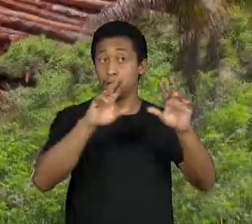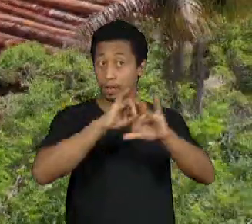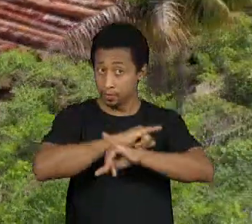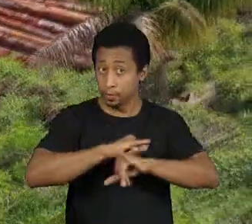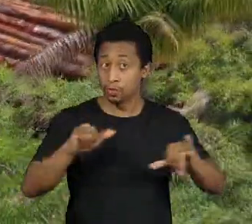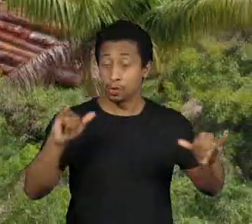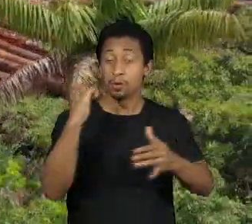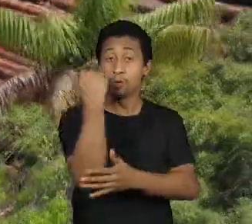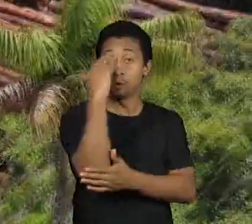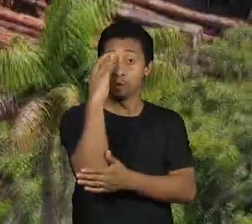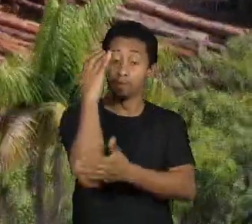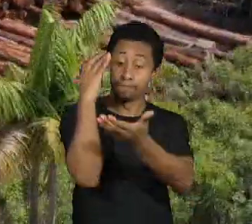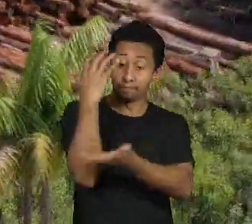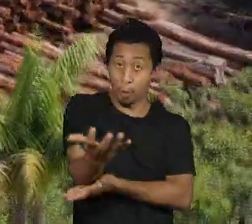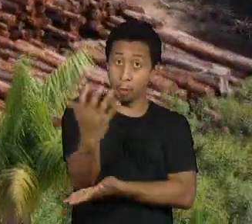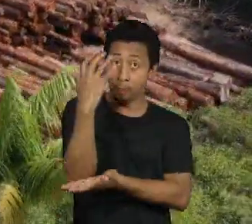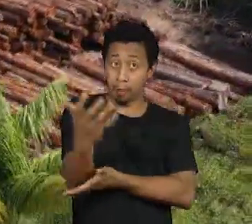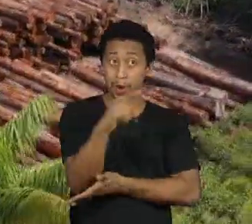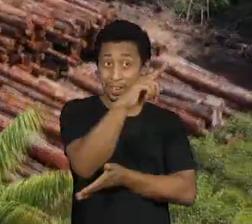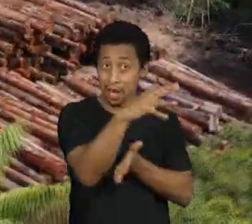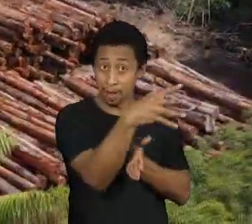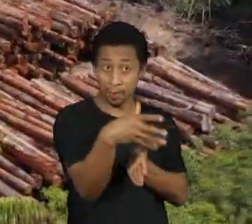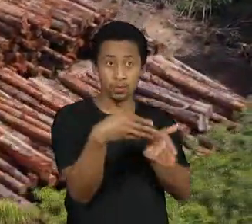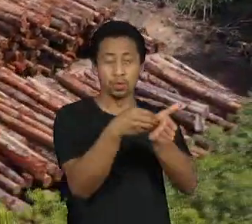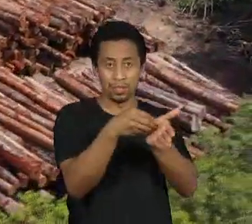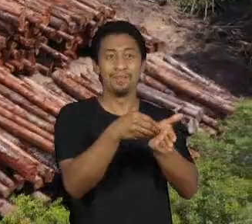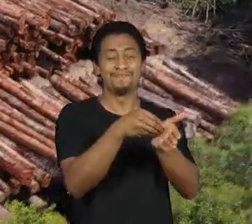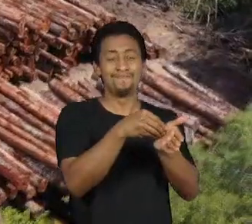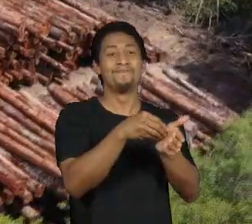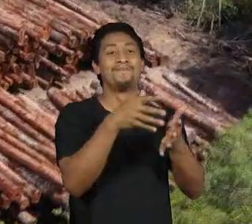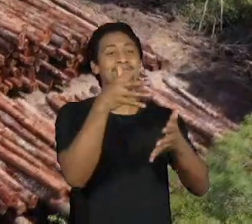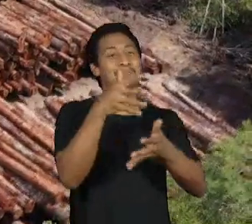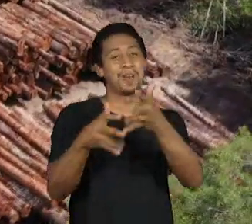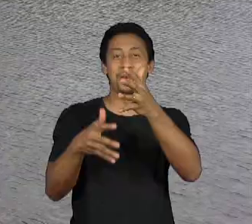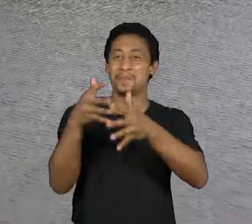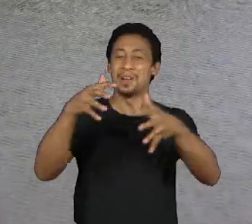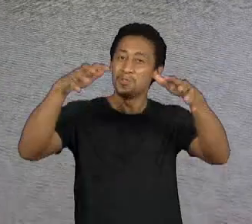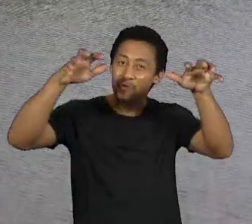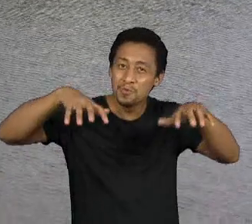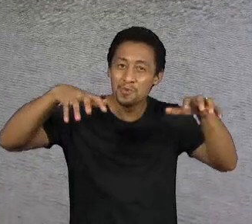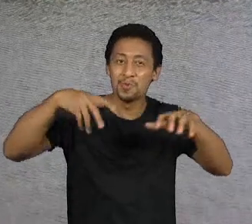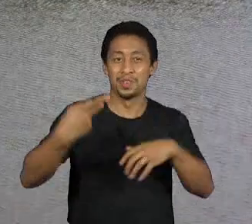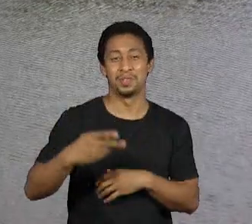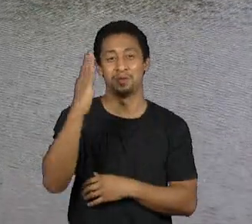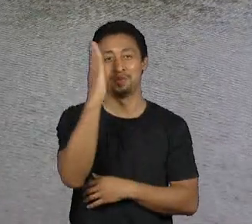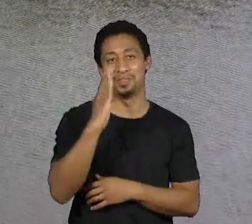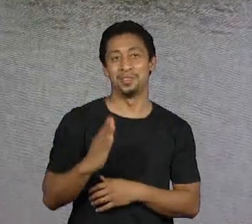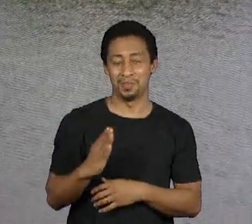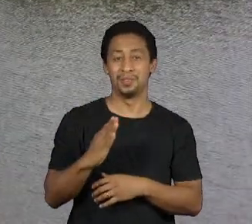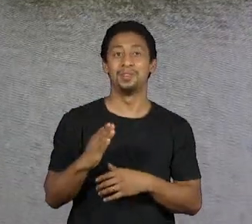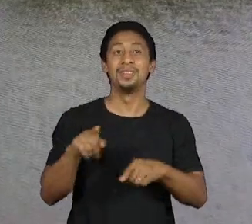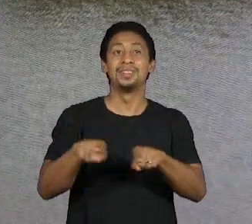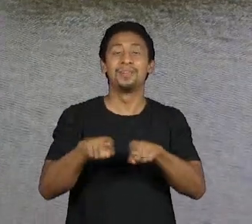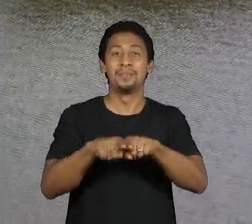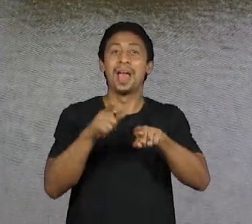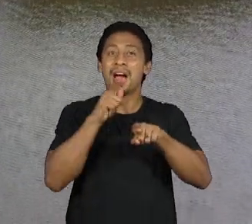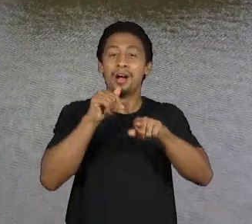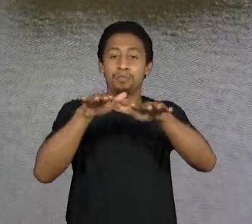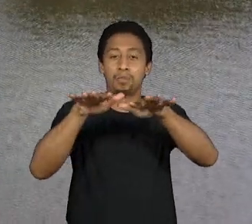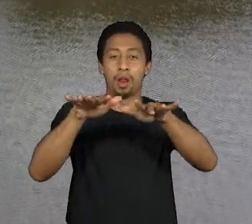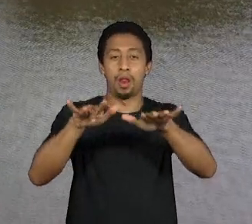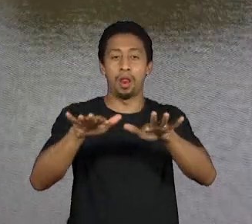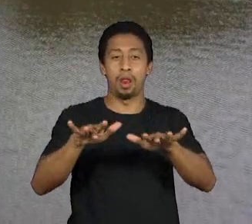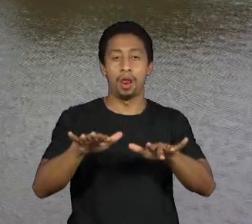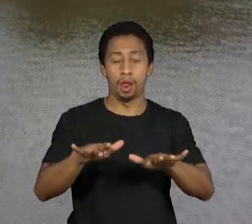amazônica mexe profundamente com o regime de chuvas no país. A segurança hídrica está cada